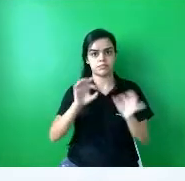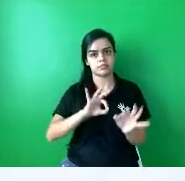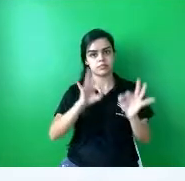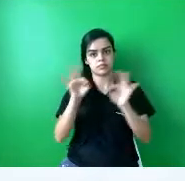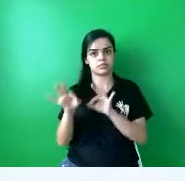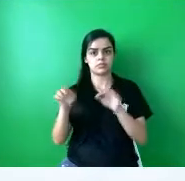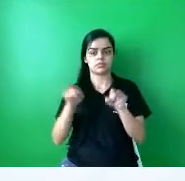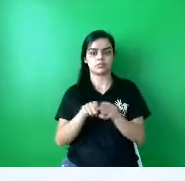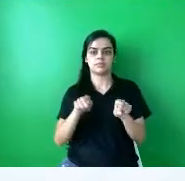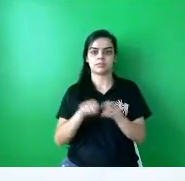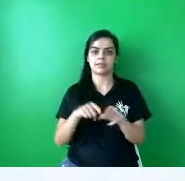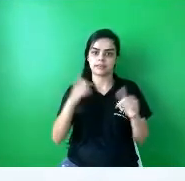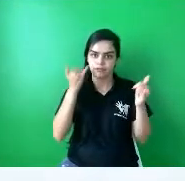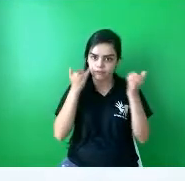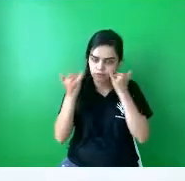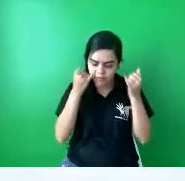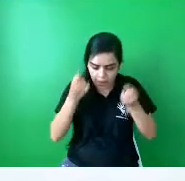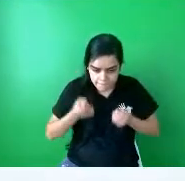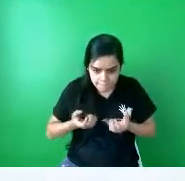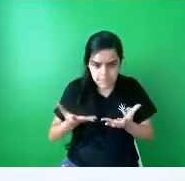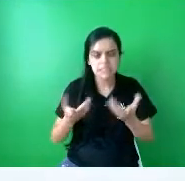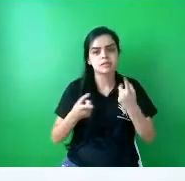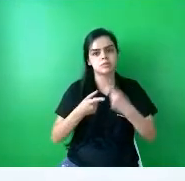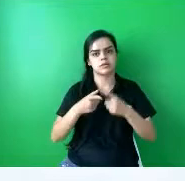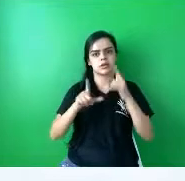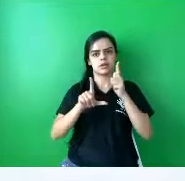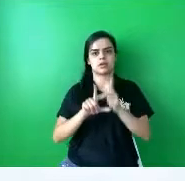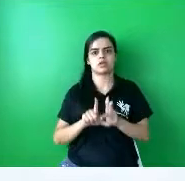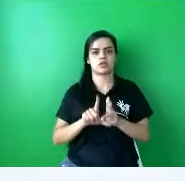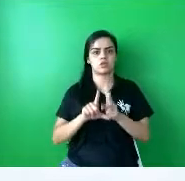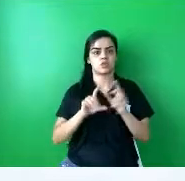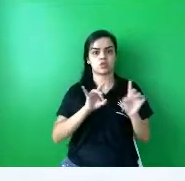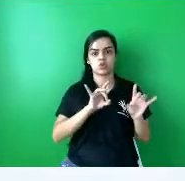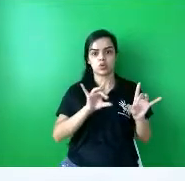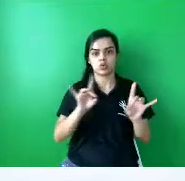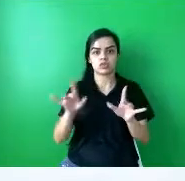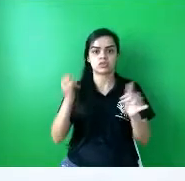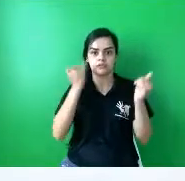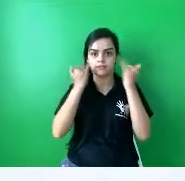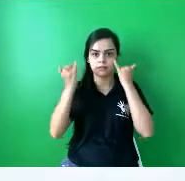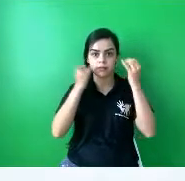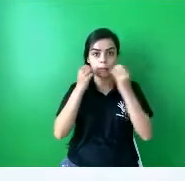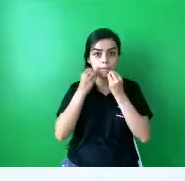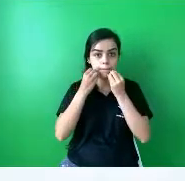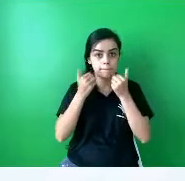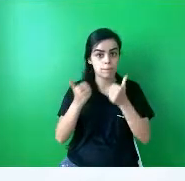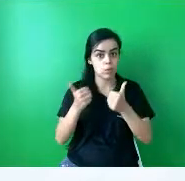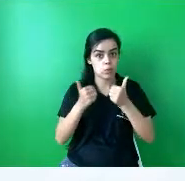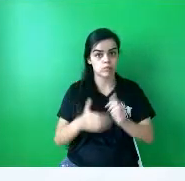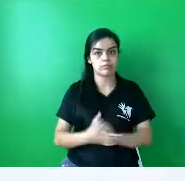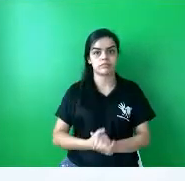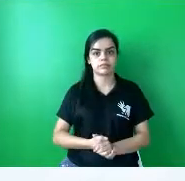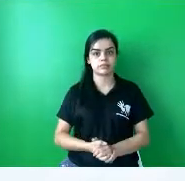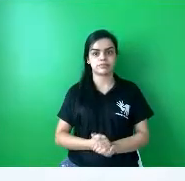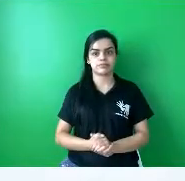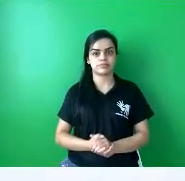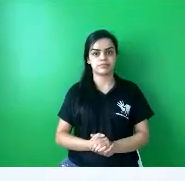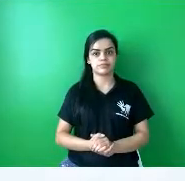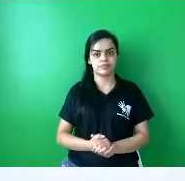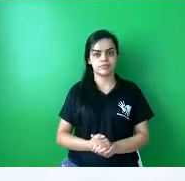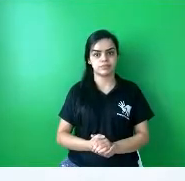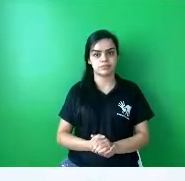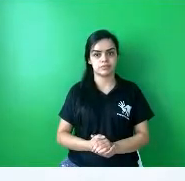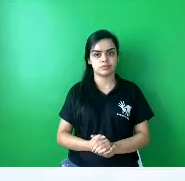tido muita informação através da nossa live, que tem todos os dias aí com muita informação para o trabalhador. Gilce, eu